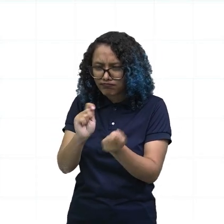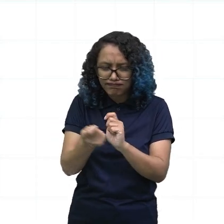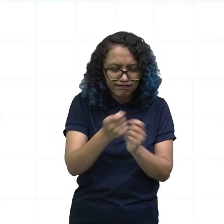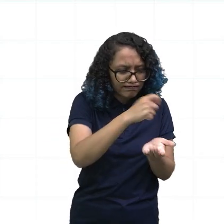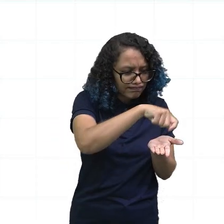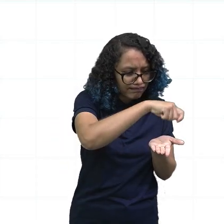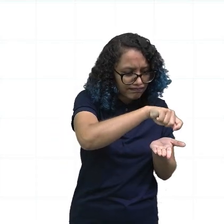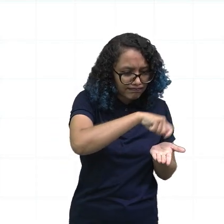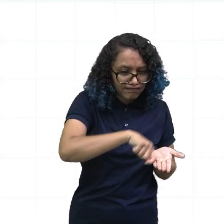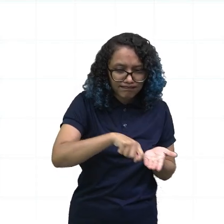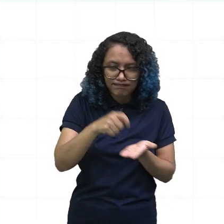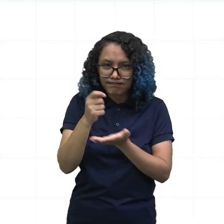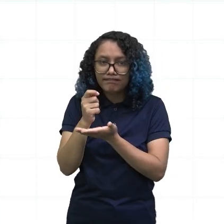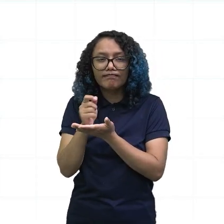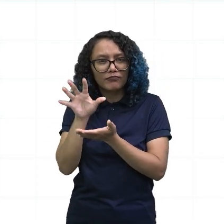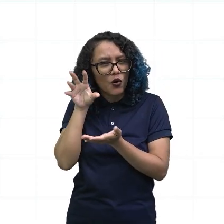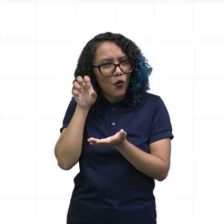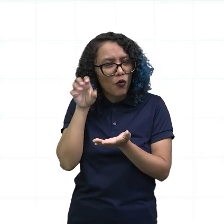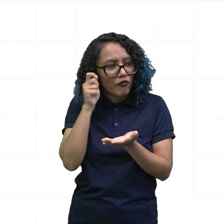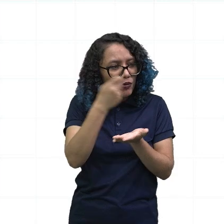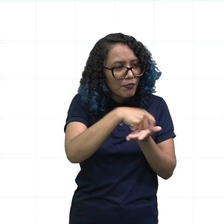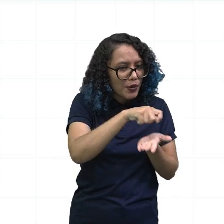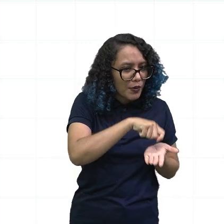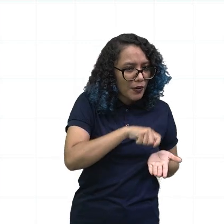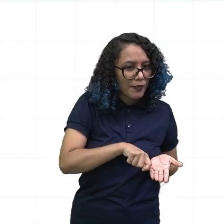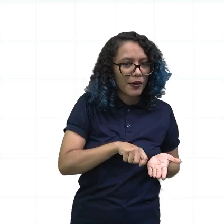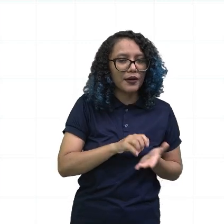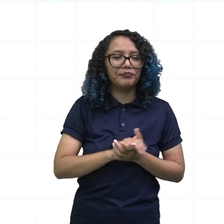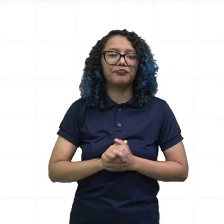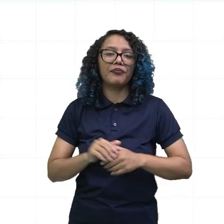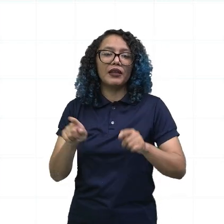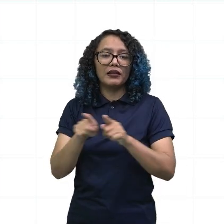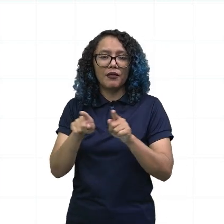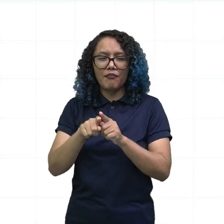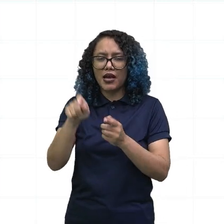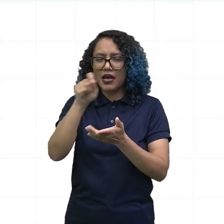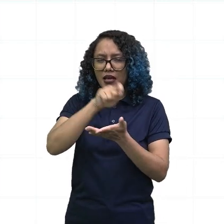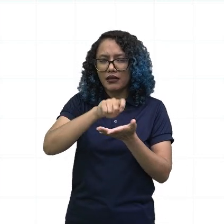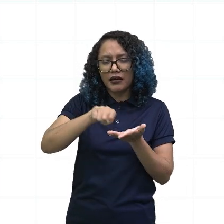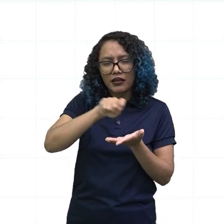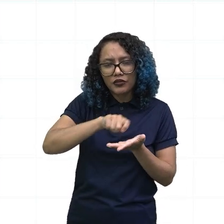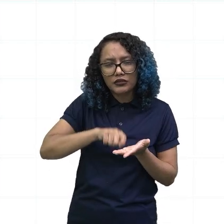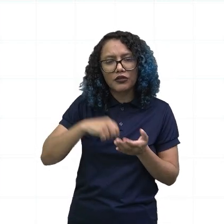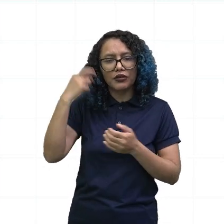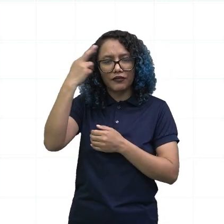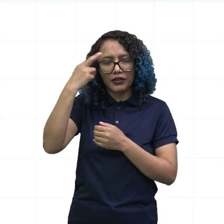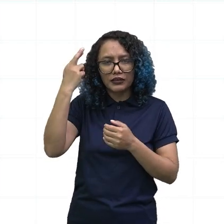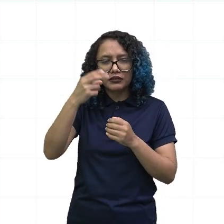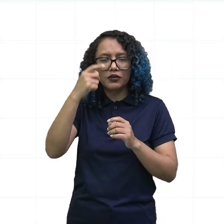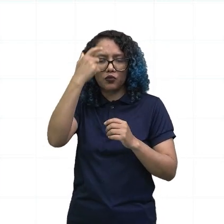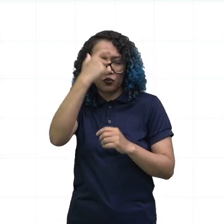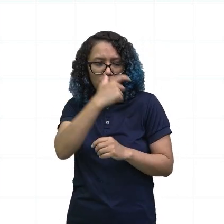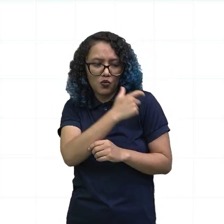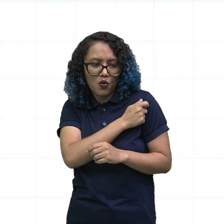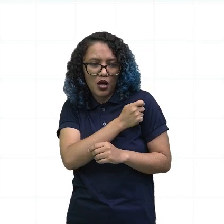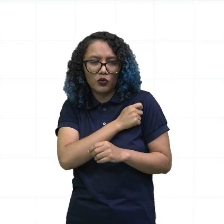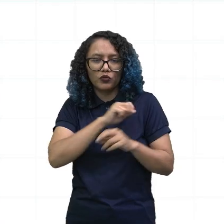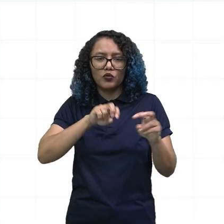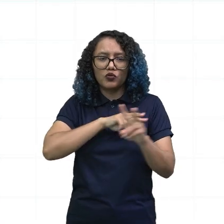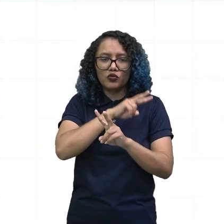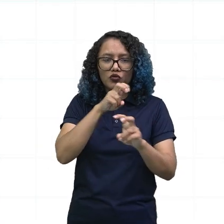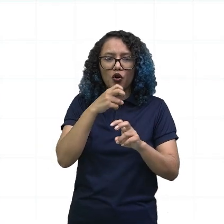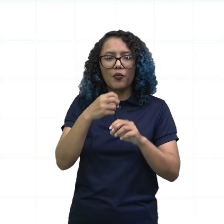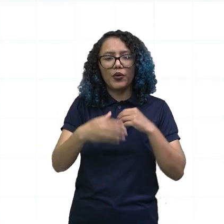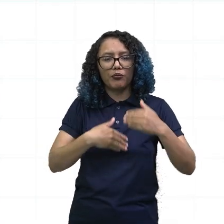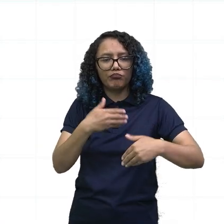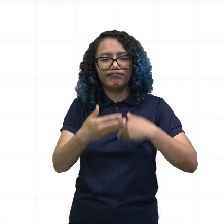tá bom? Diário reflexivo, anotações e reflexões do aluno sobre seu processo de aprendizagem e as